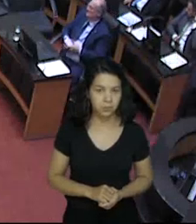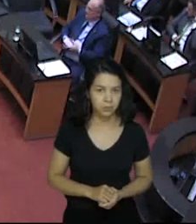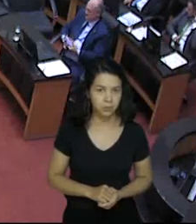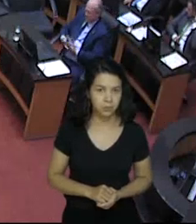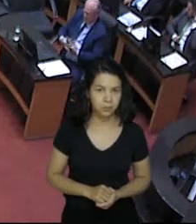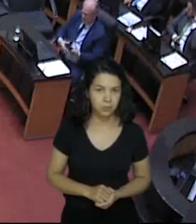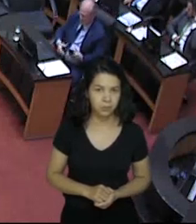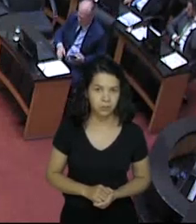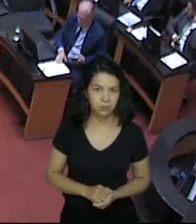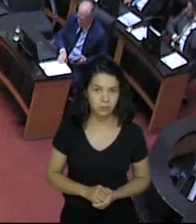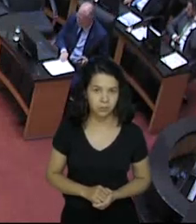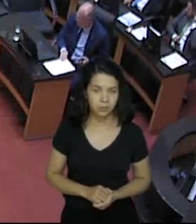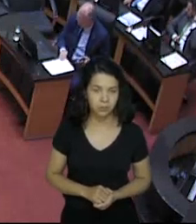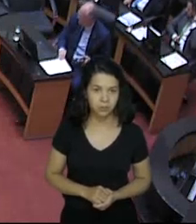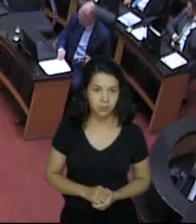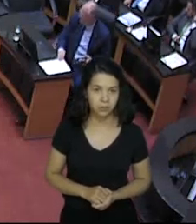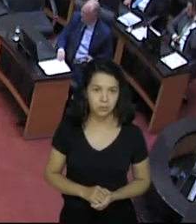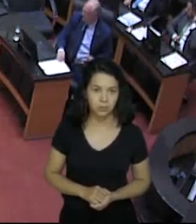Não, nós vamos abrir uma